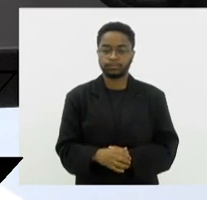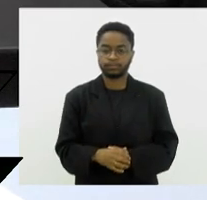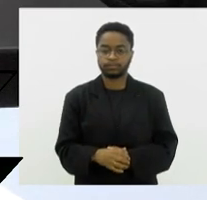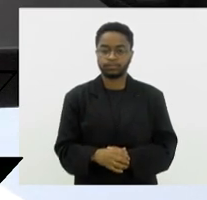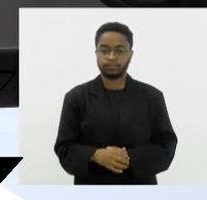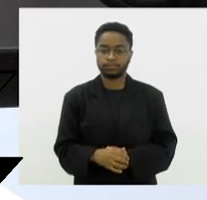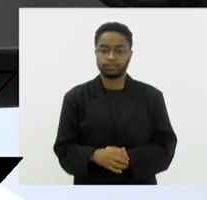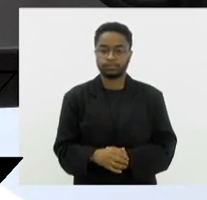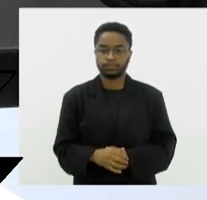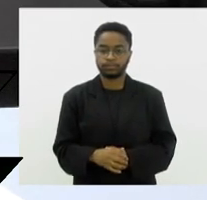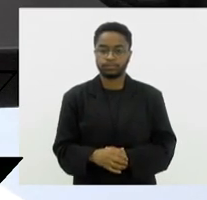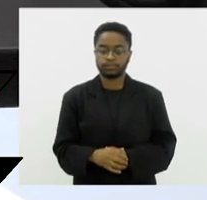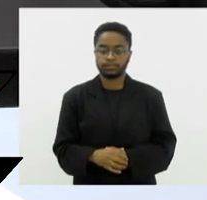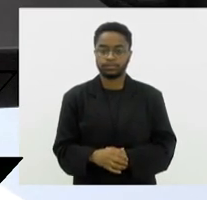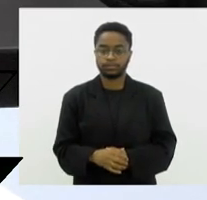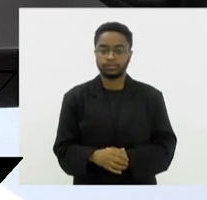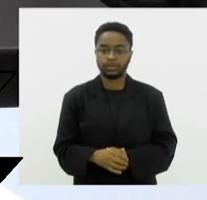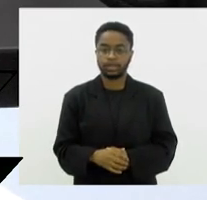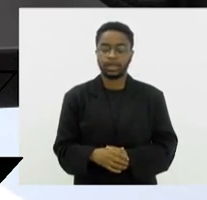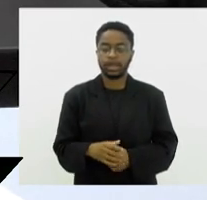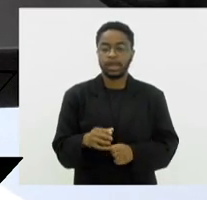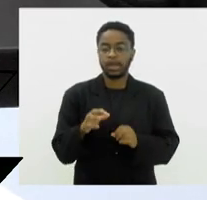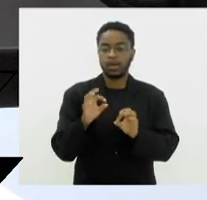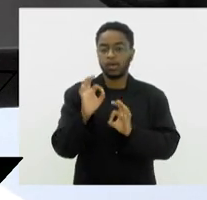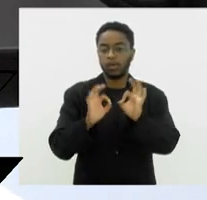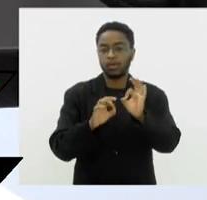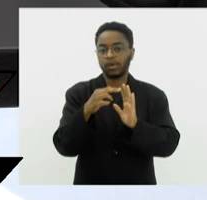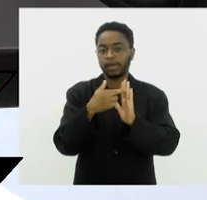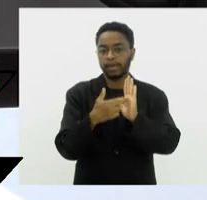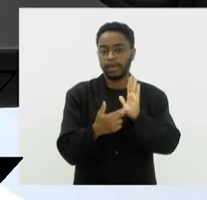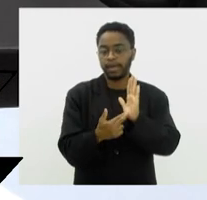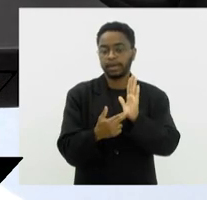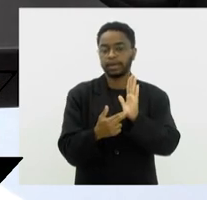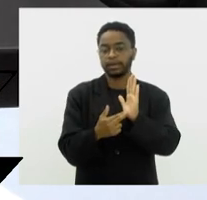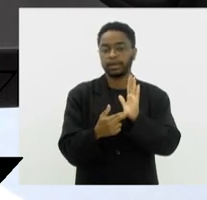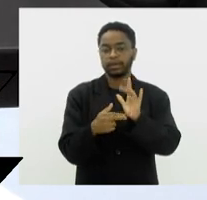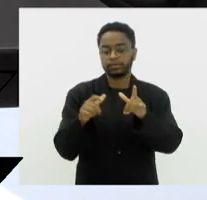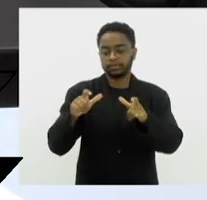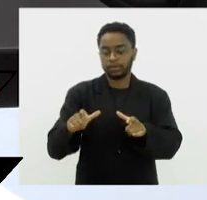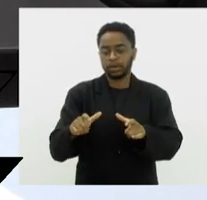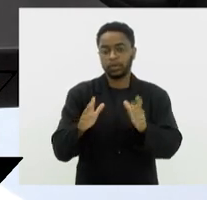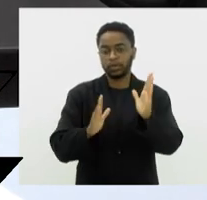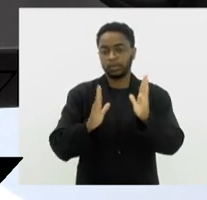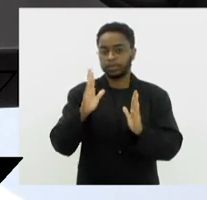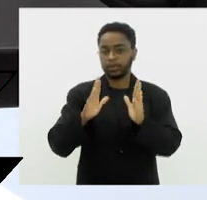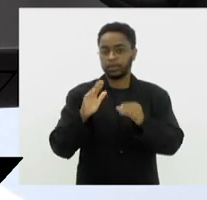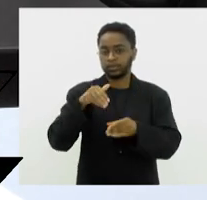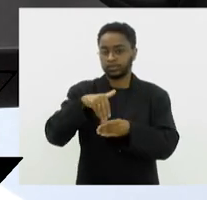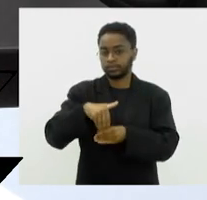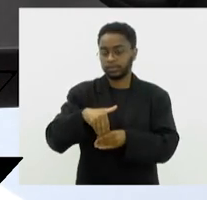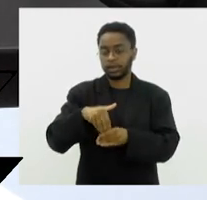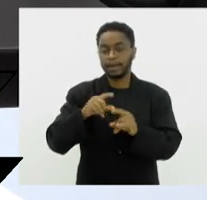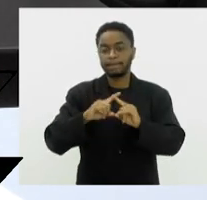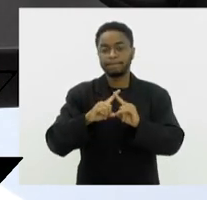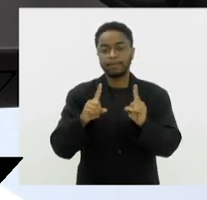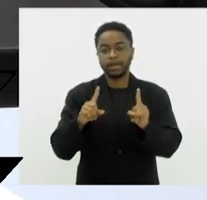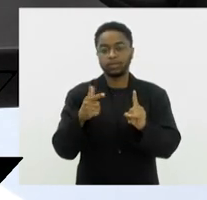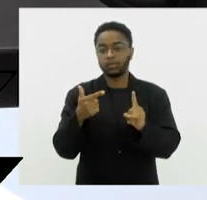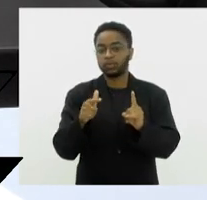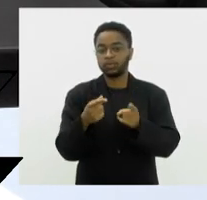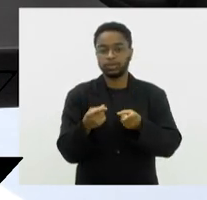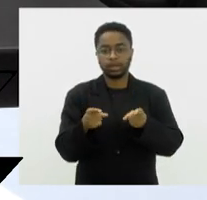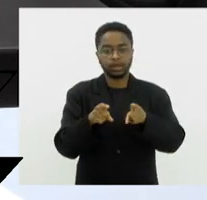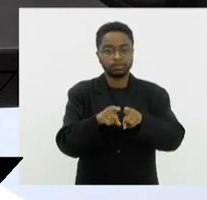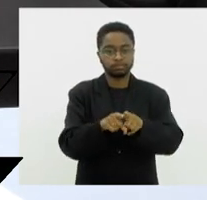uma regularização fundiária em época de eleição, justamente de eleição, sem haver convênio com